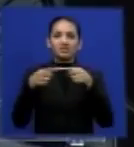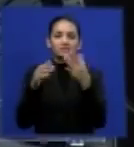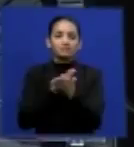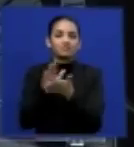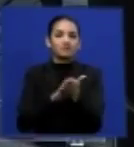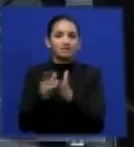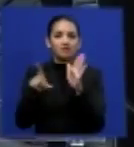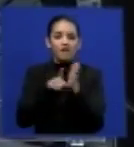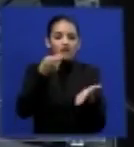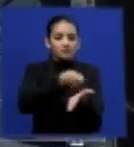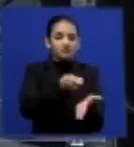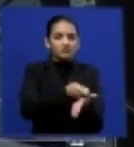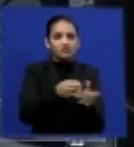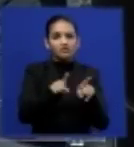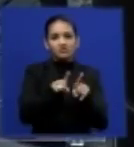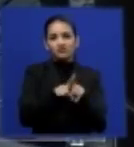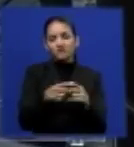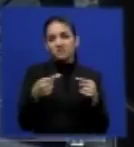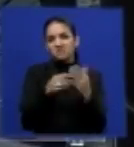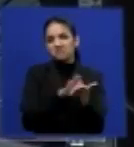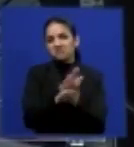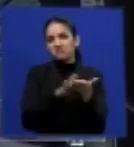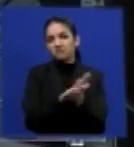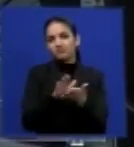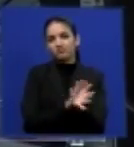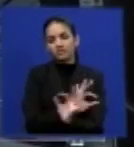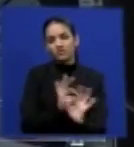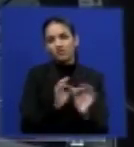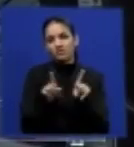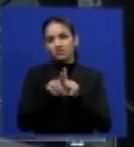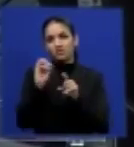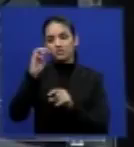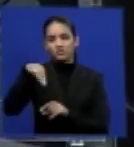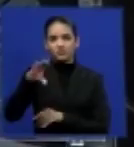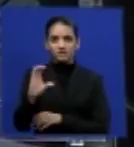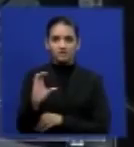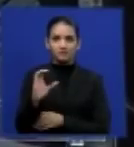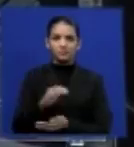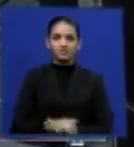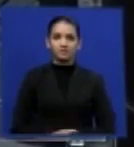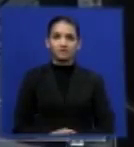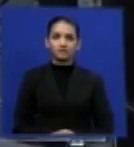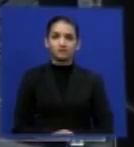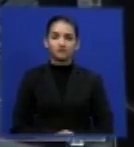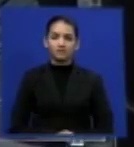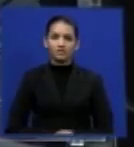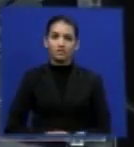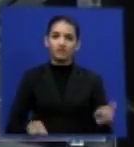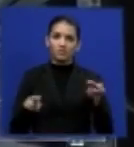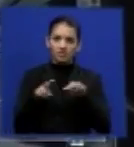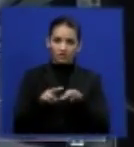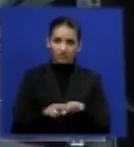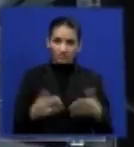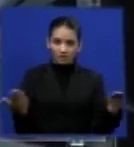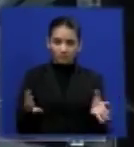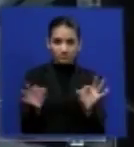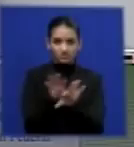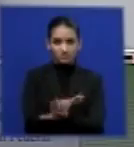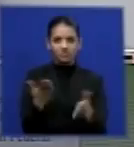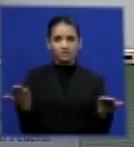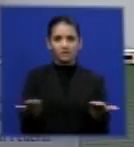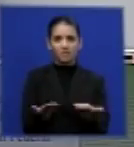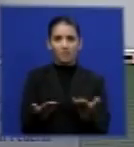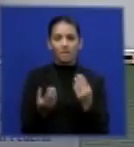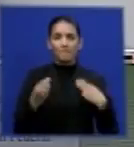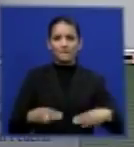do órgão de solução de controvérsias da OMC com isso senhora ministra concluo a intervenção do